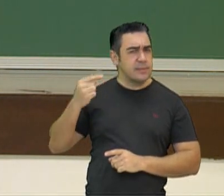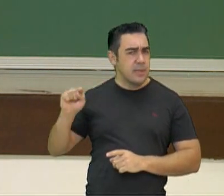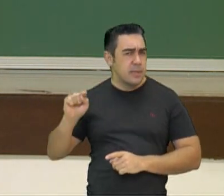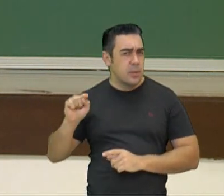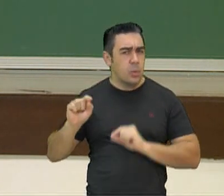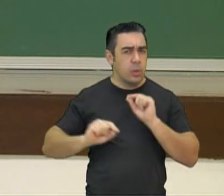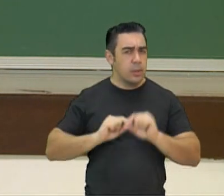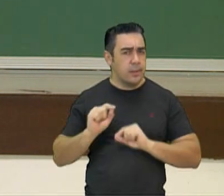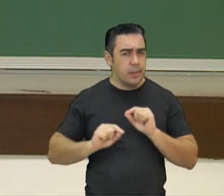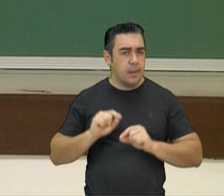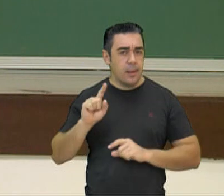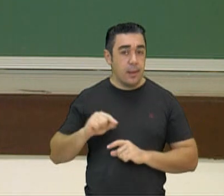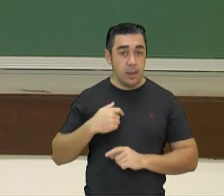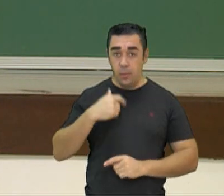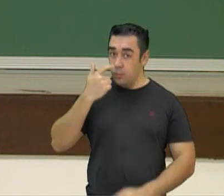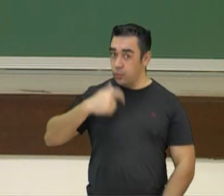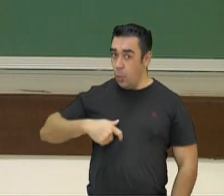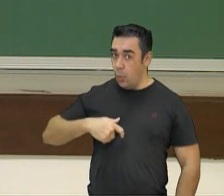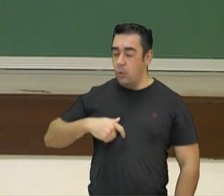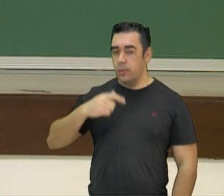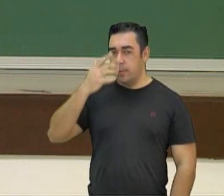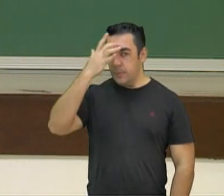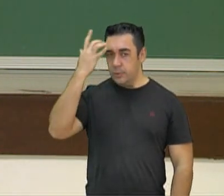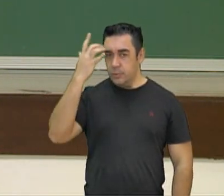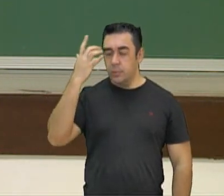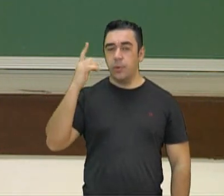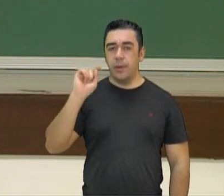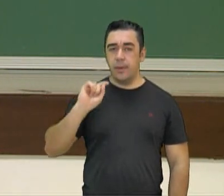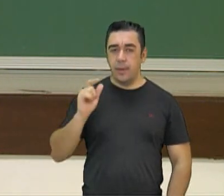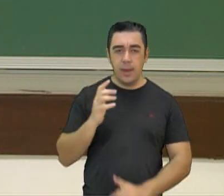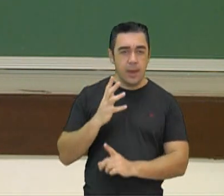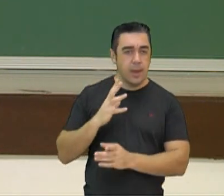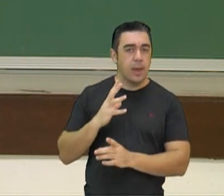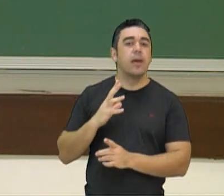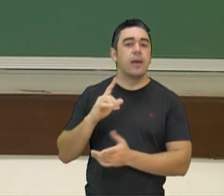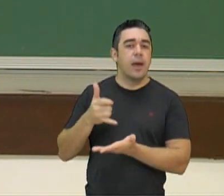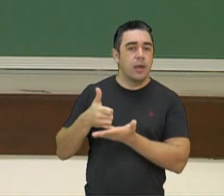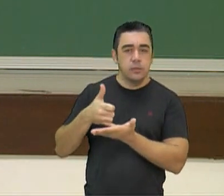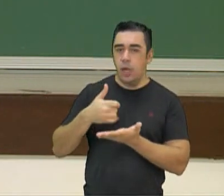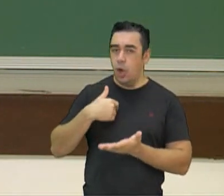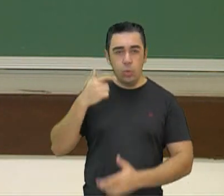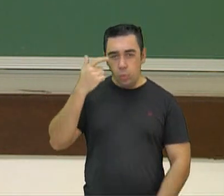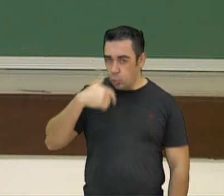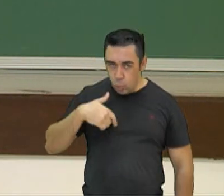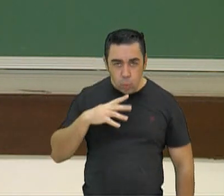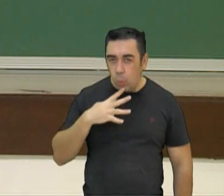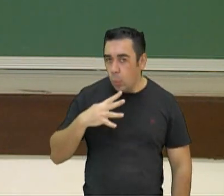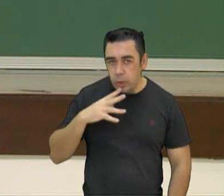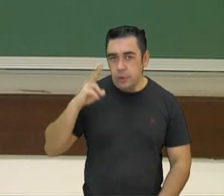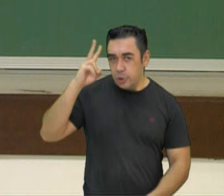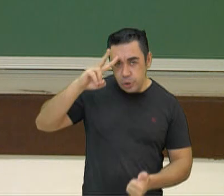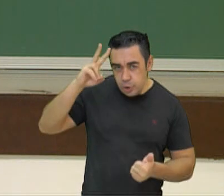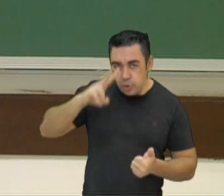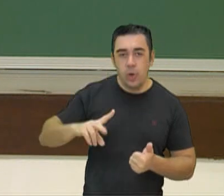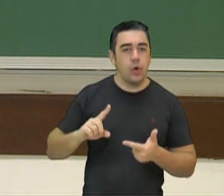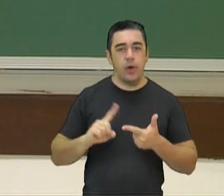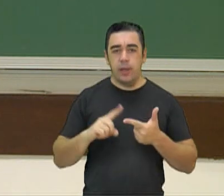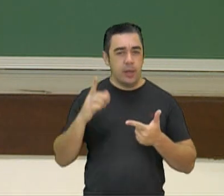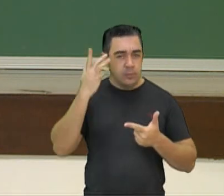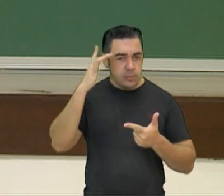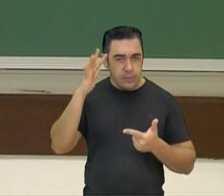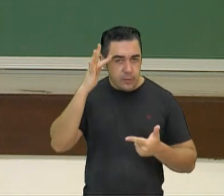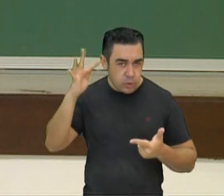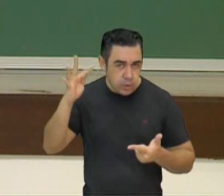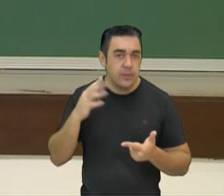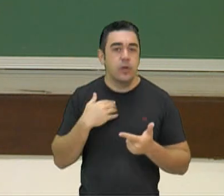fala é como artista, lembrando que eu não sou nem historiadora, nem filósofa, então eu peço licença aí, que